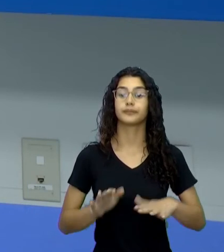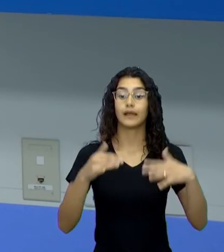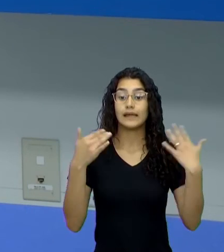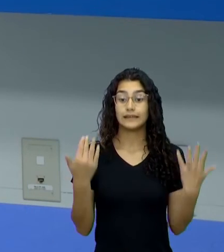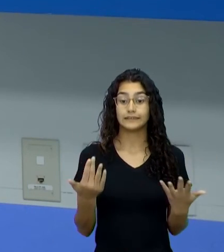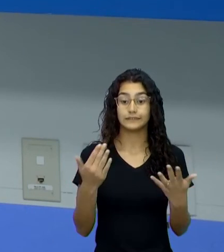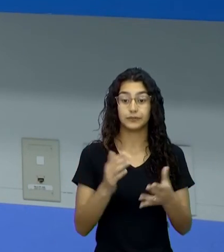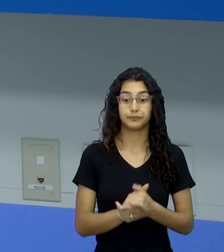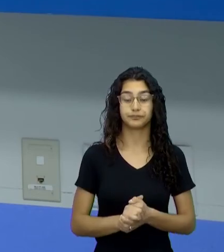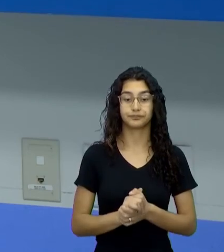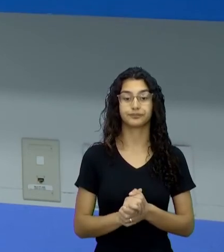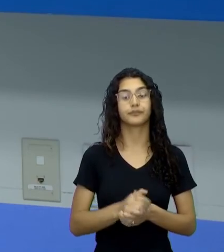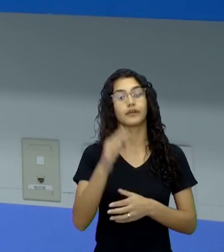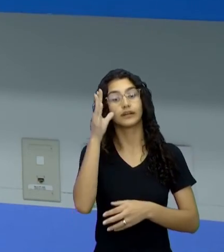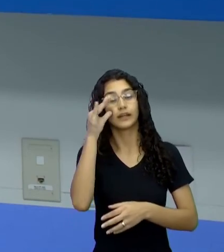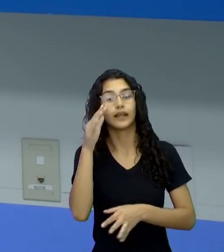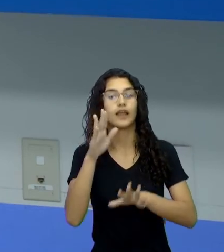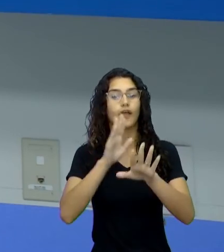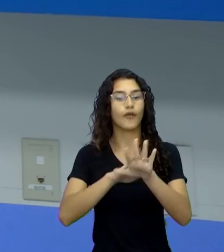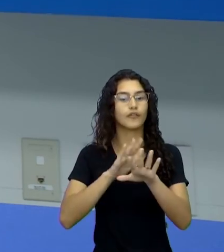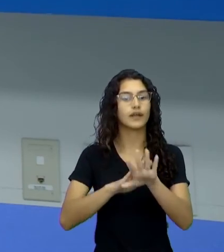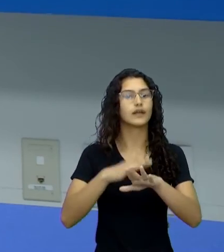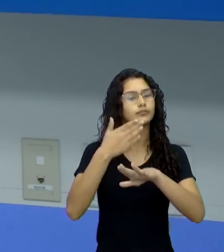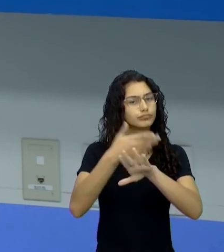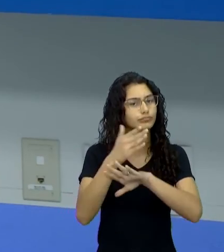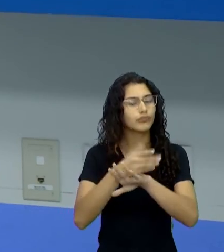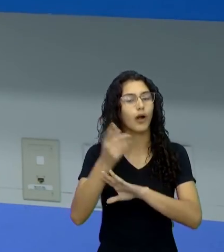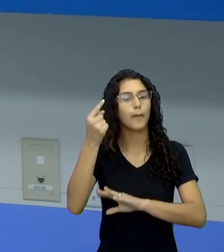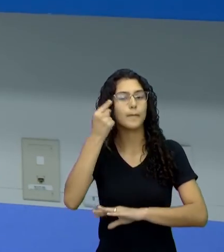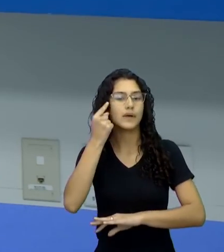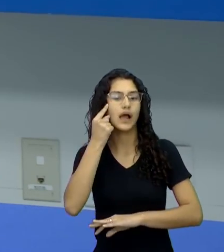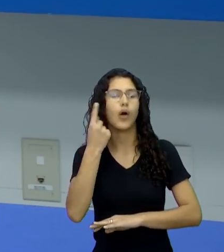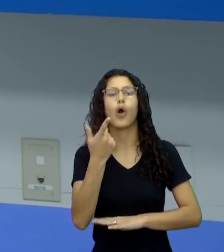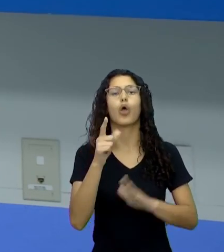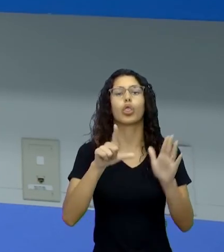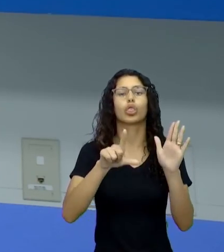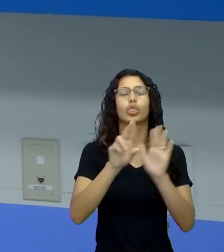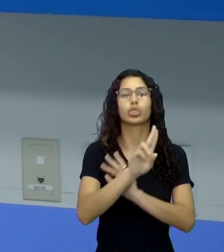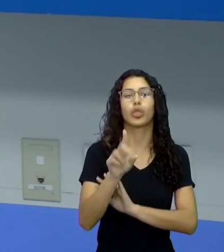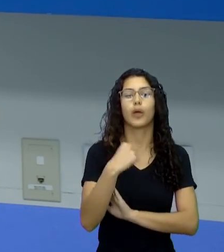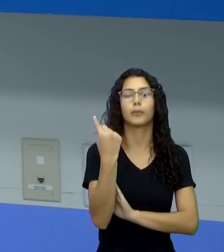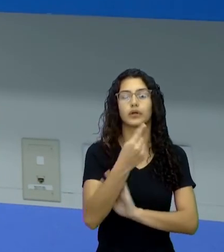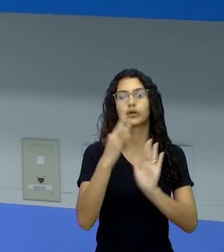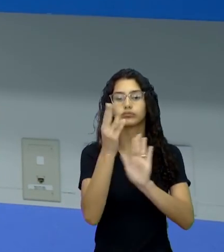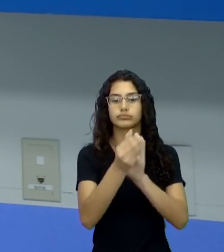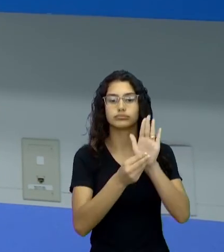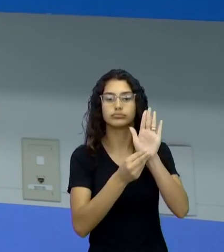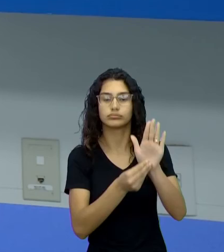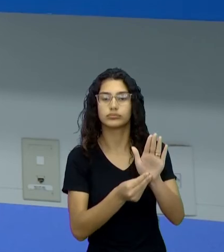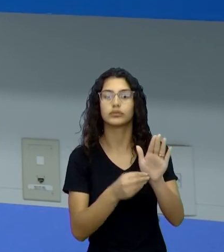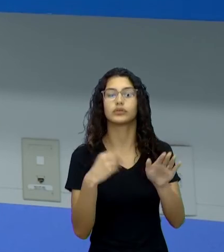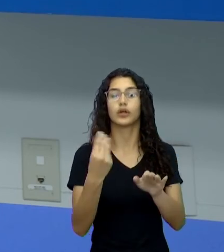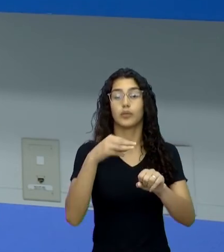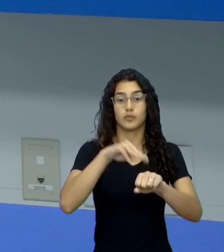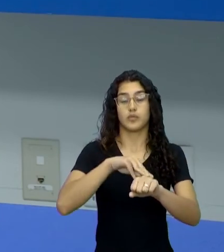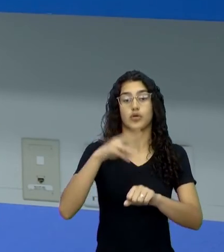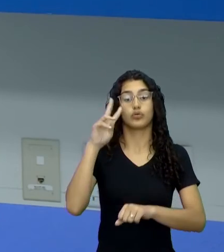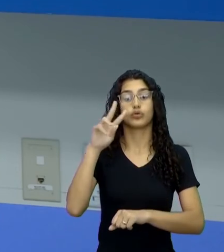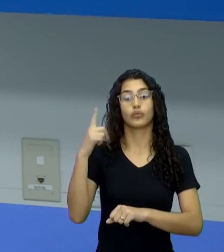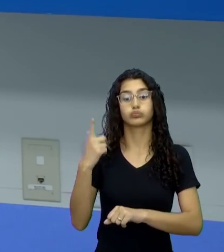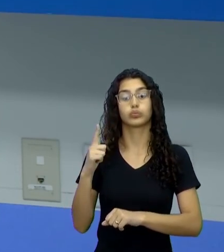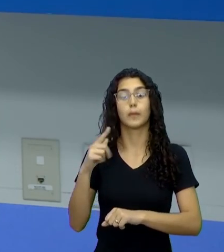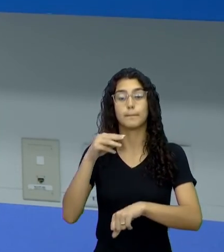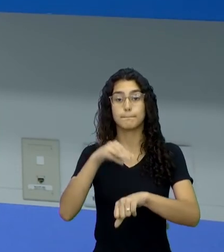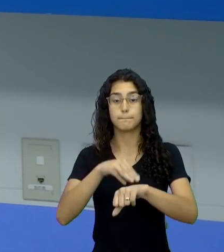então é interessante né fazer esse exercício de pensar que nome a gente daria a nossa atual era geohistórica